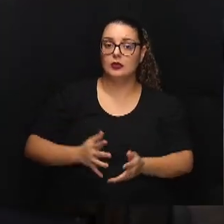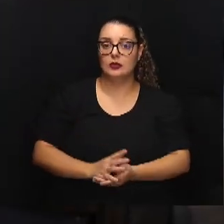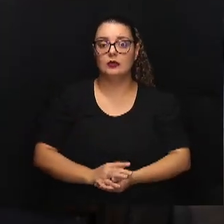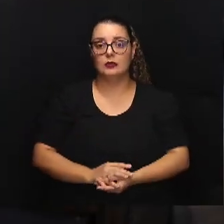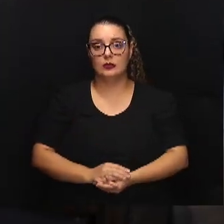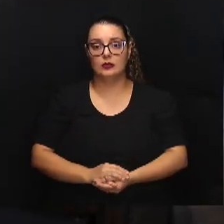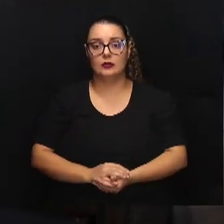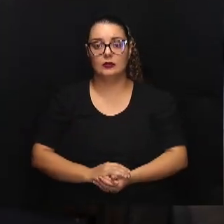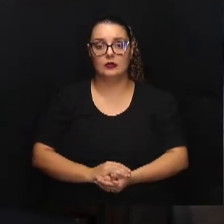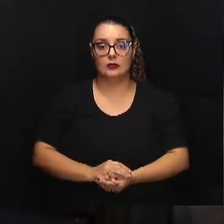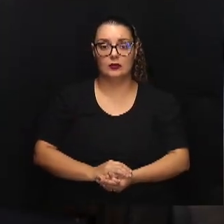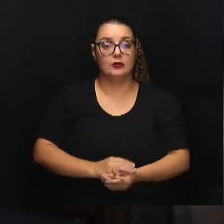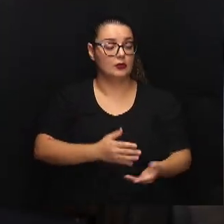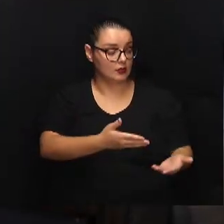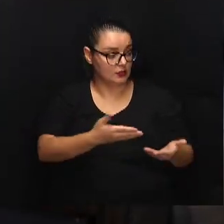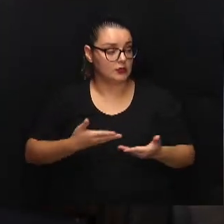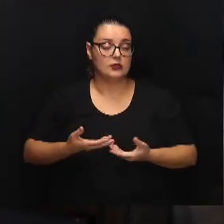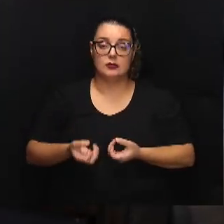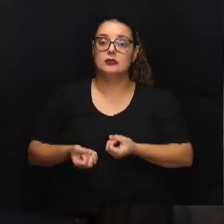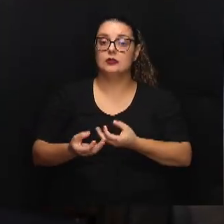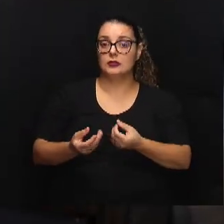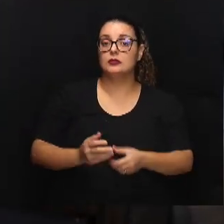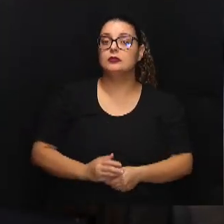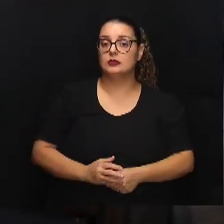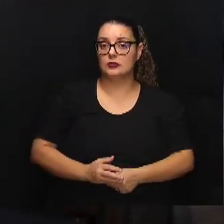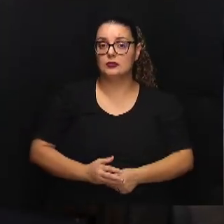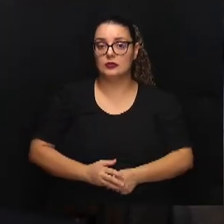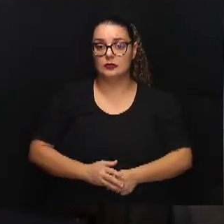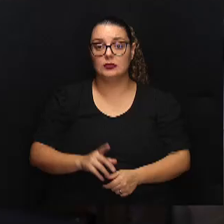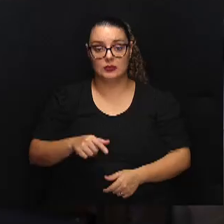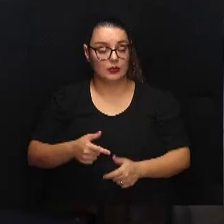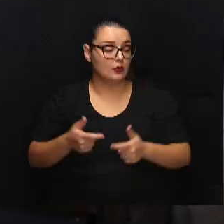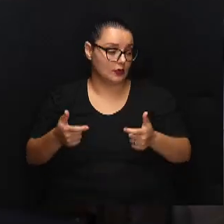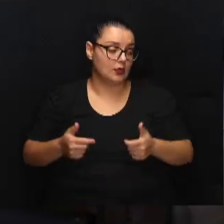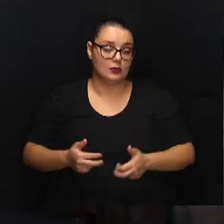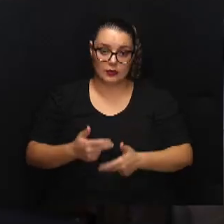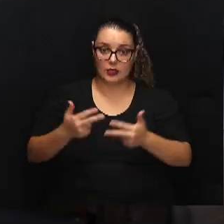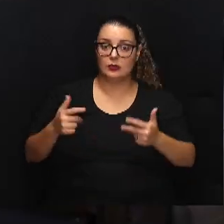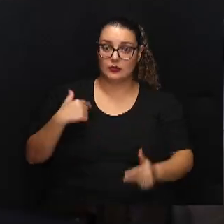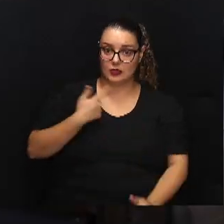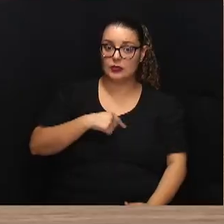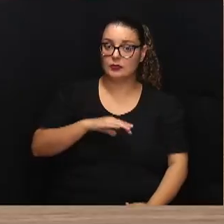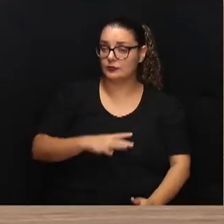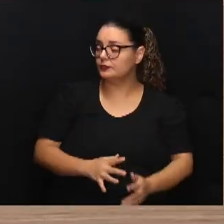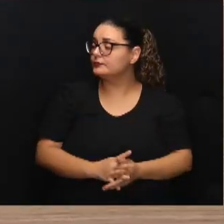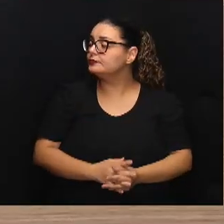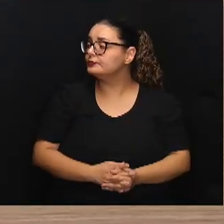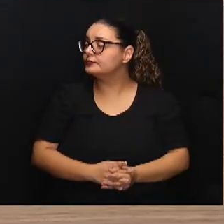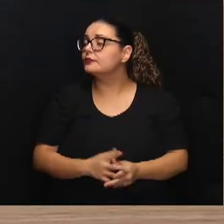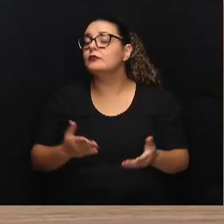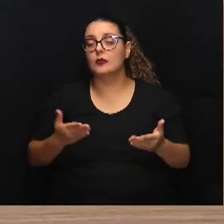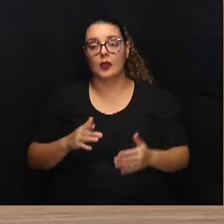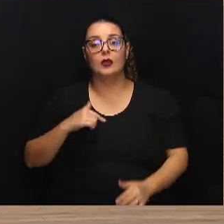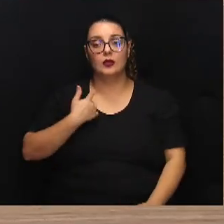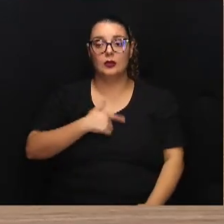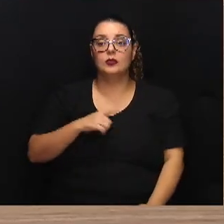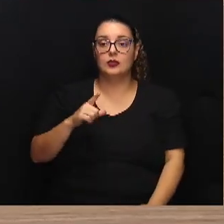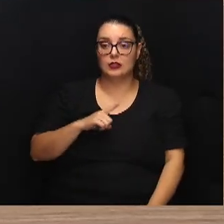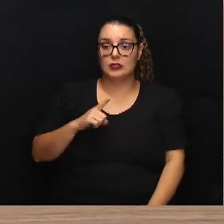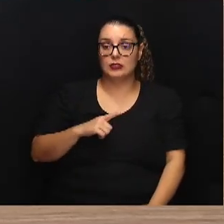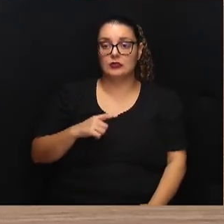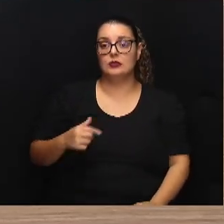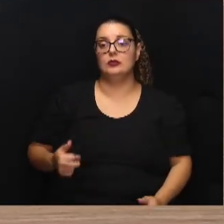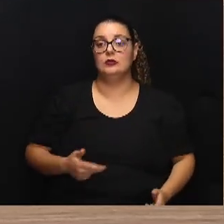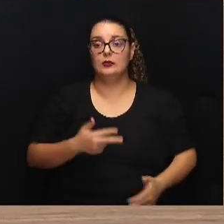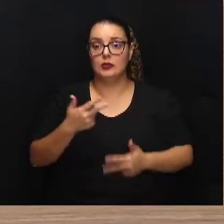se apresentando e informando essa que é uma grande novidade para a nossa cidade. Agora a gente teve ainda como